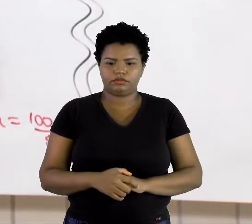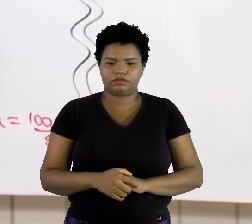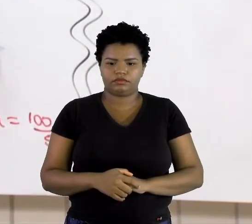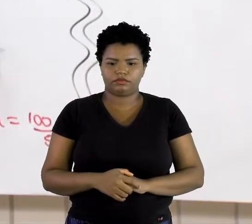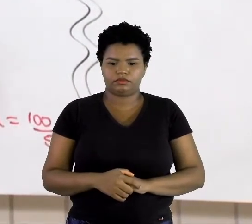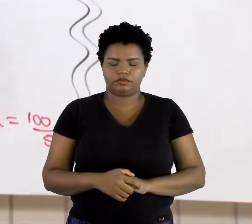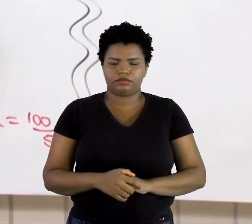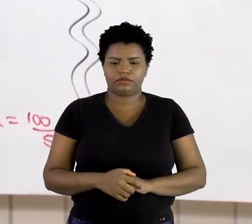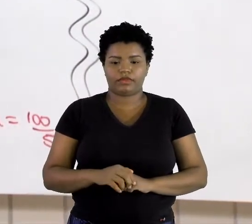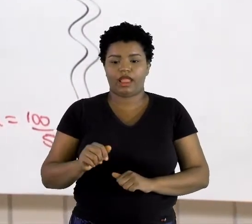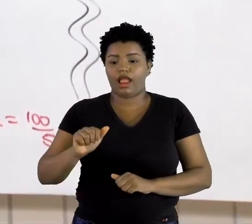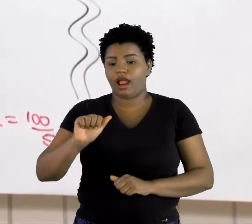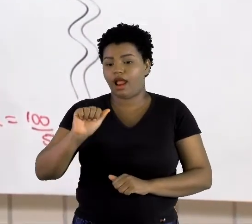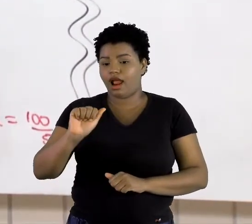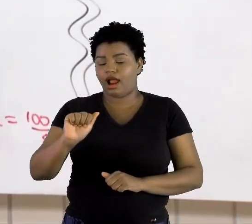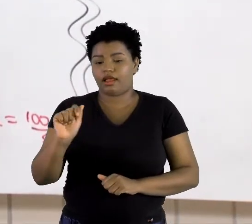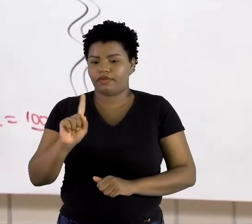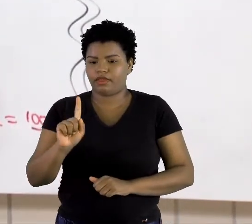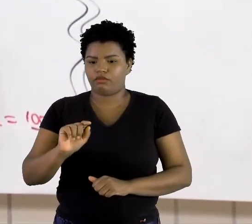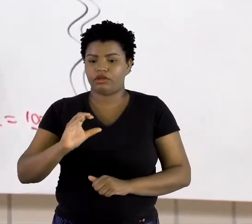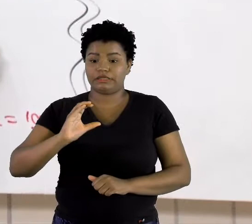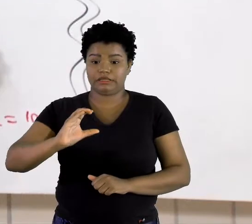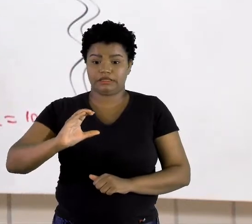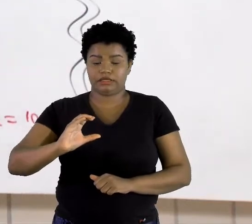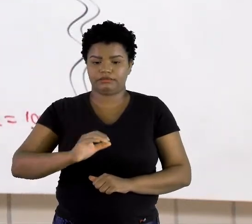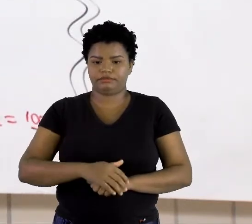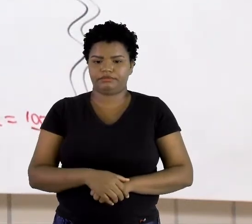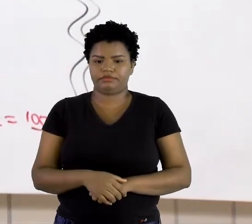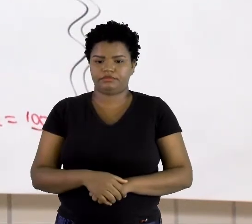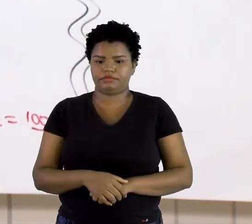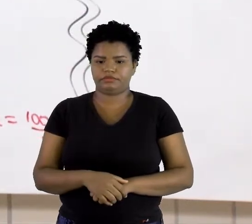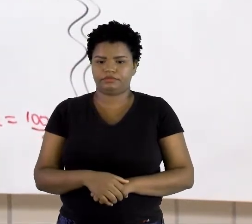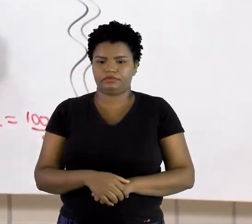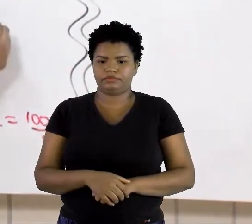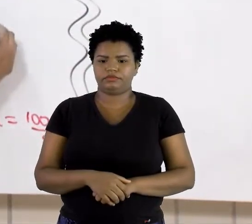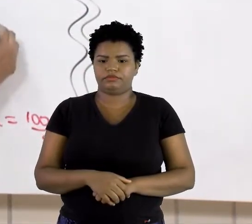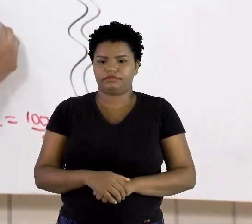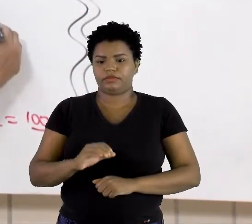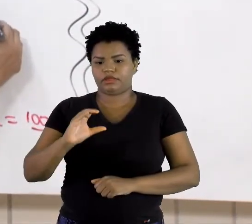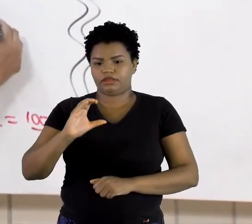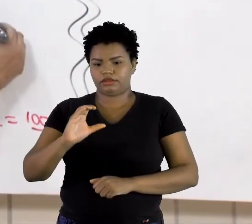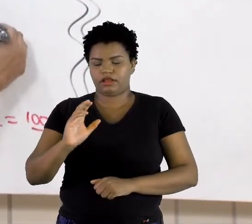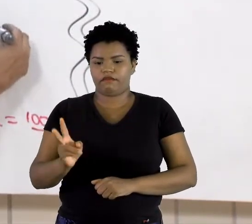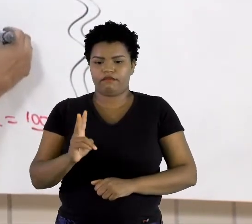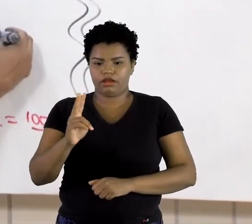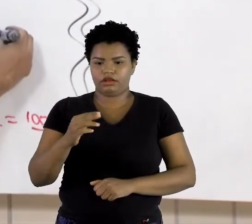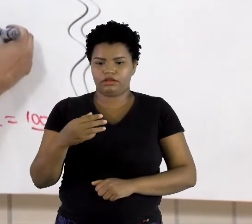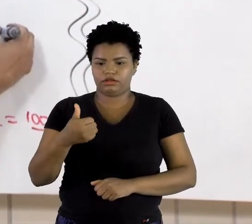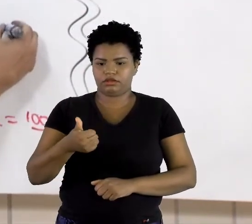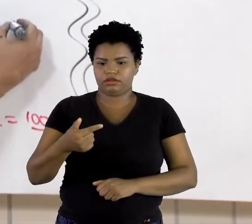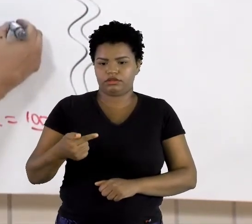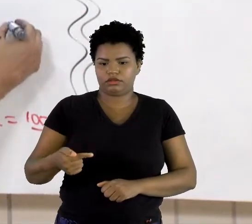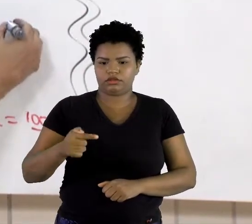A foi a reta de baixo. Essa reta C vale 17 inteiros,